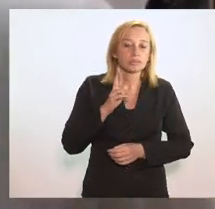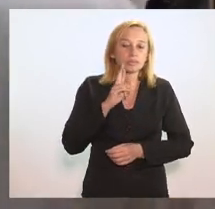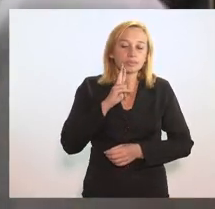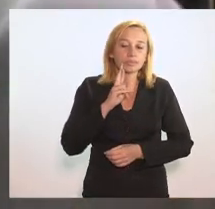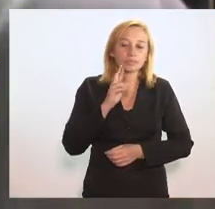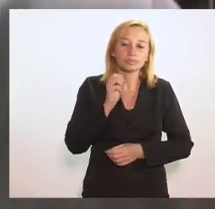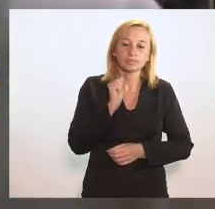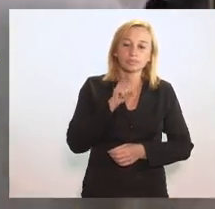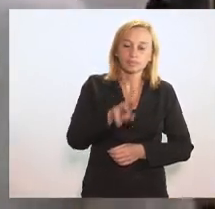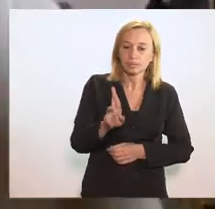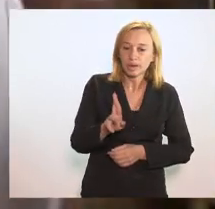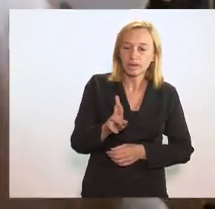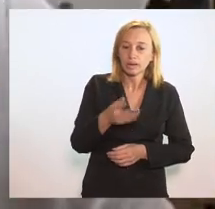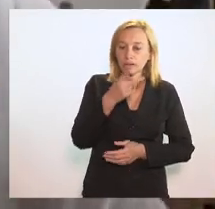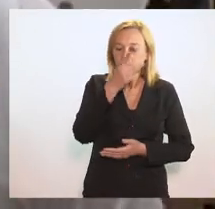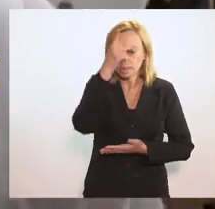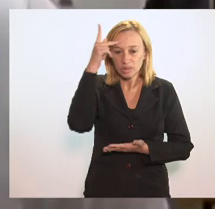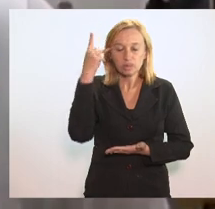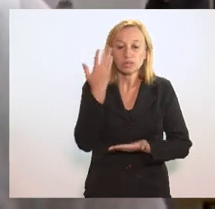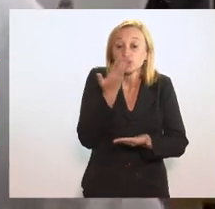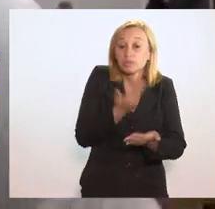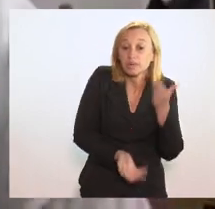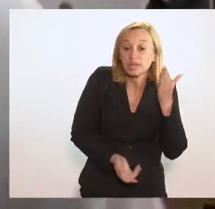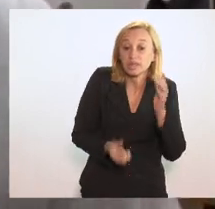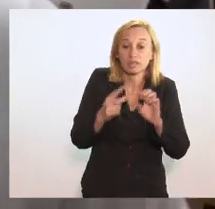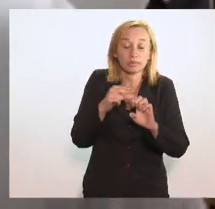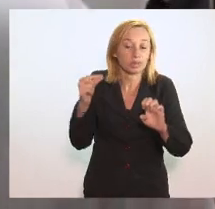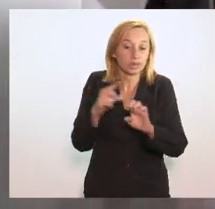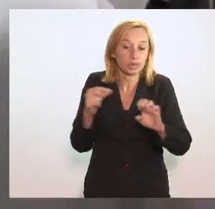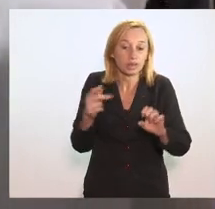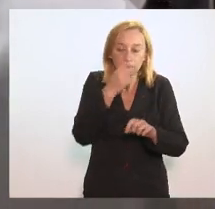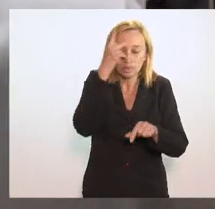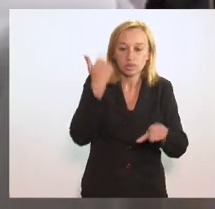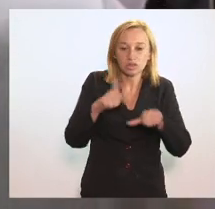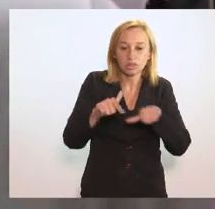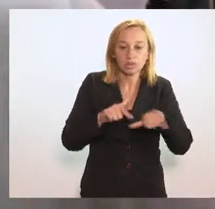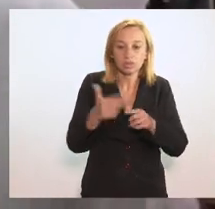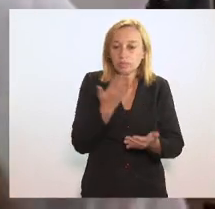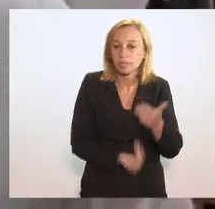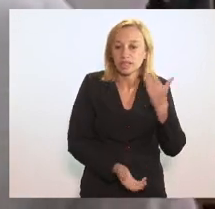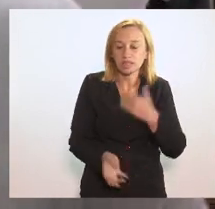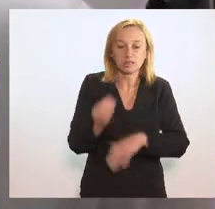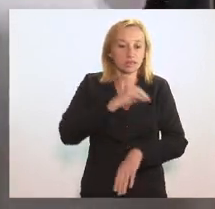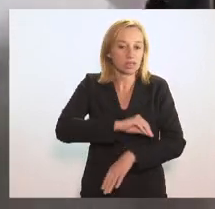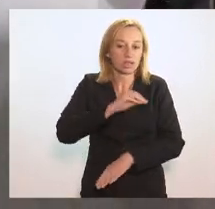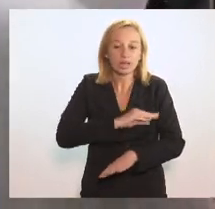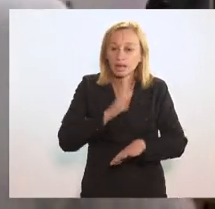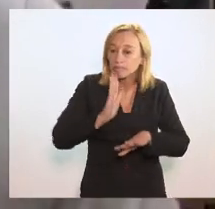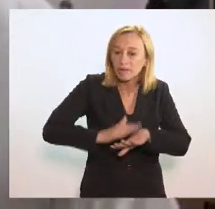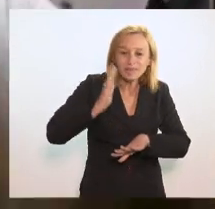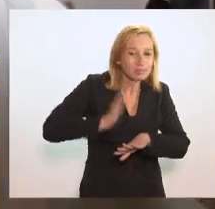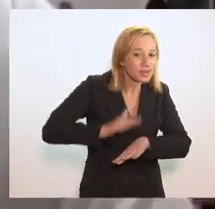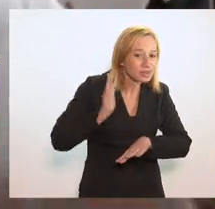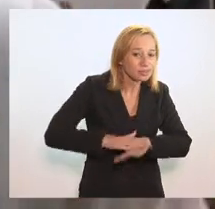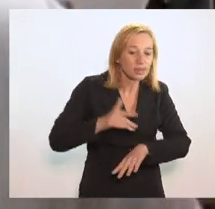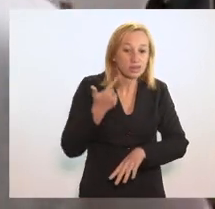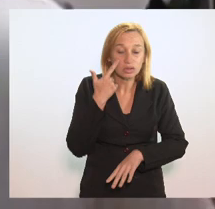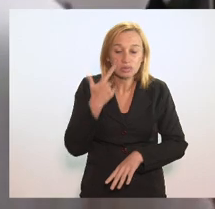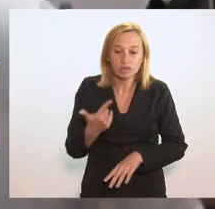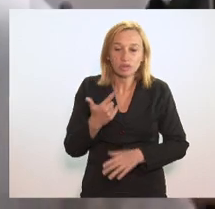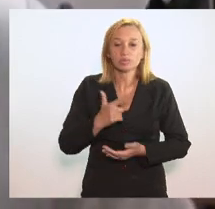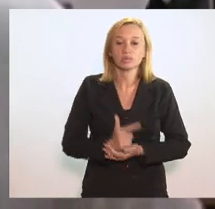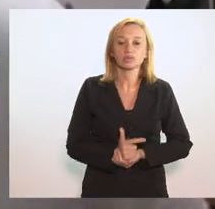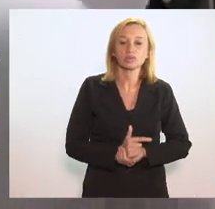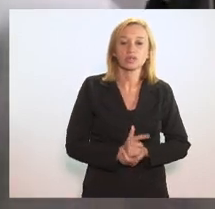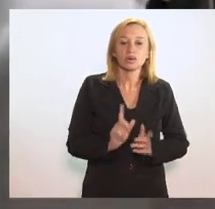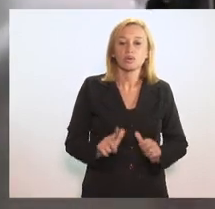seus empreendimentos, trabalhadores perdendo sua fonte de renda, e cada vez mais a gente vê a inutilidade